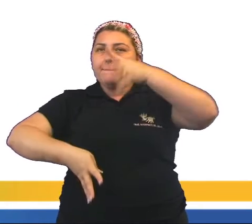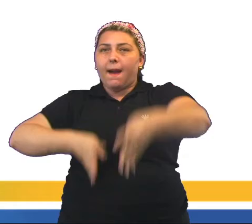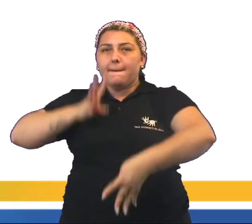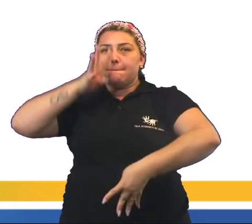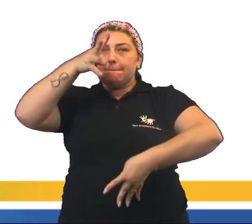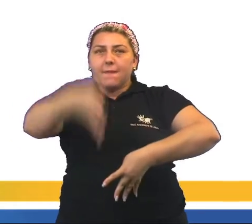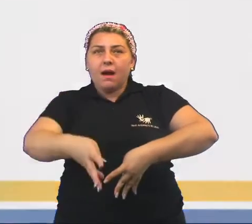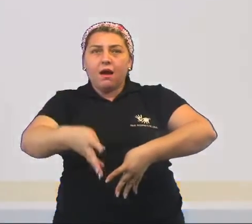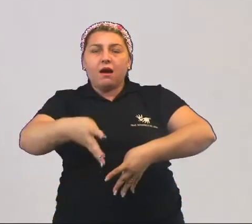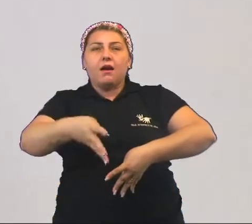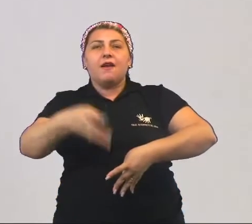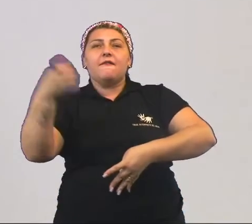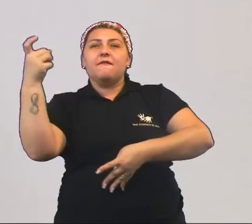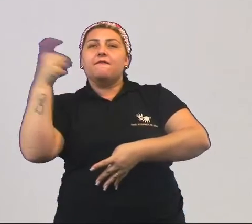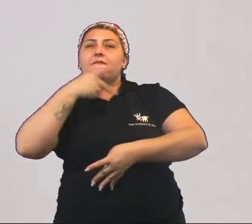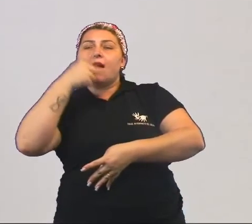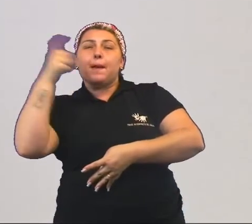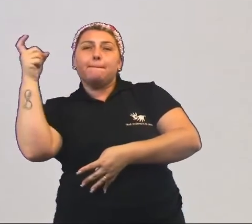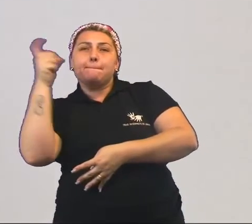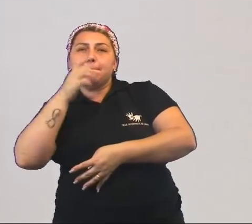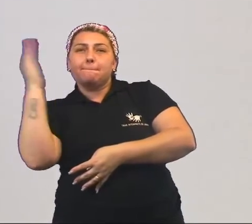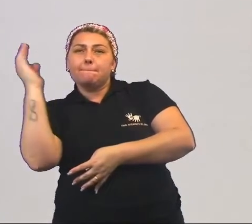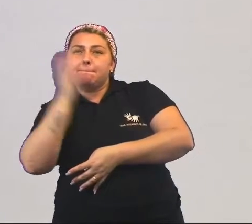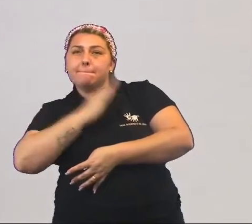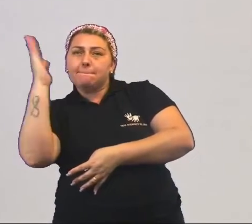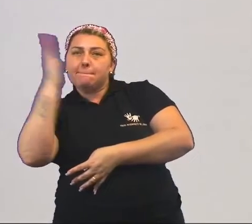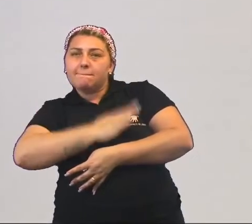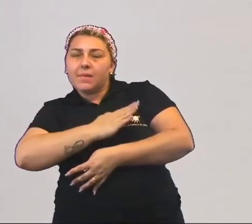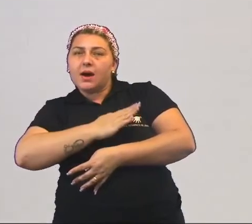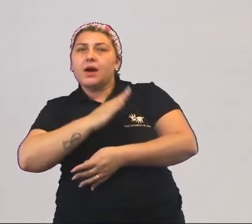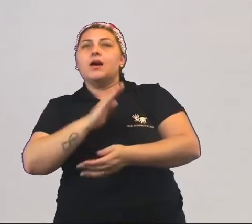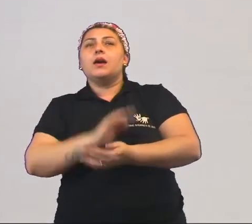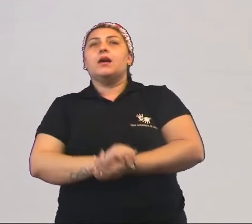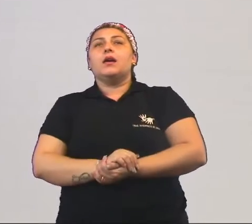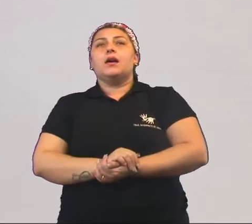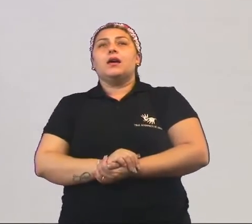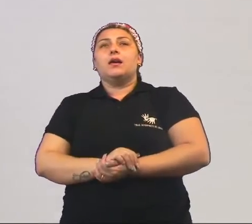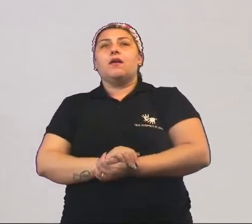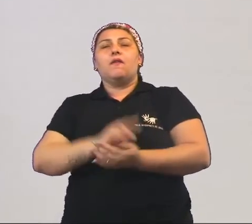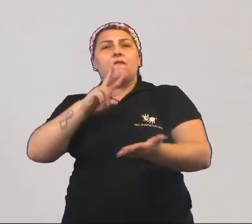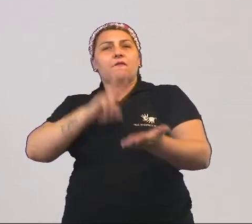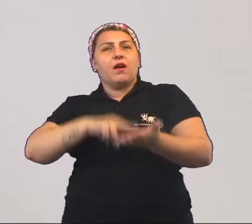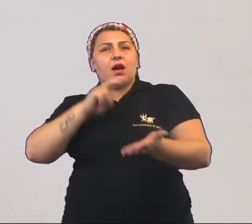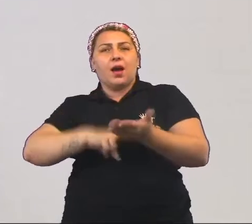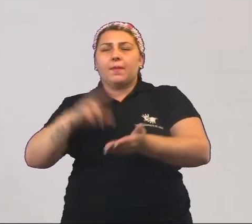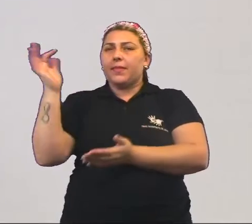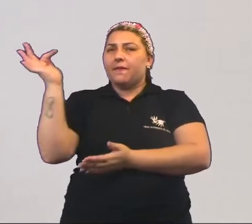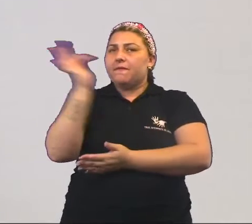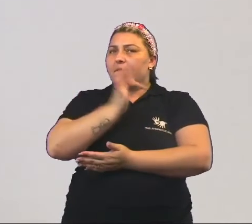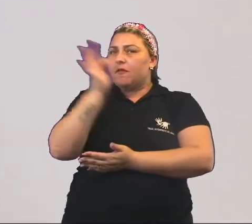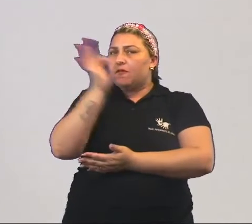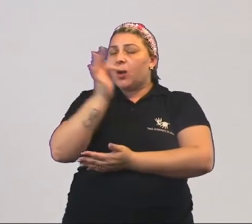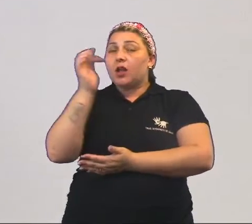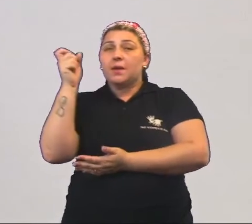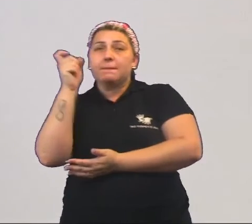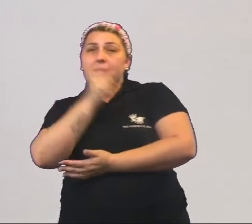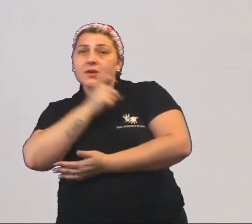cometer injúria, que é quando, através do vocabulário chulo, existe a fofoca, né? Existe